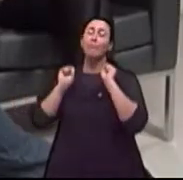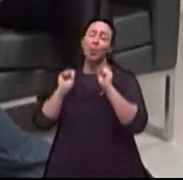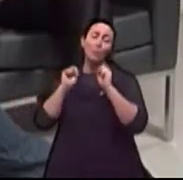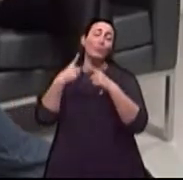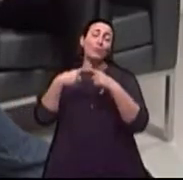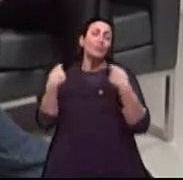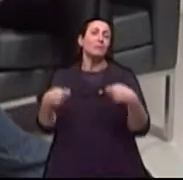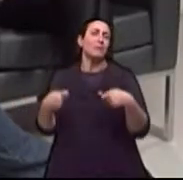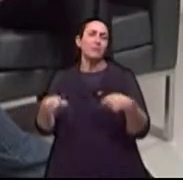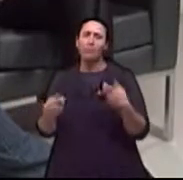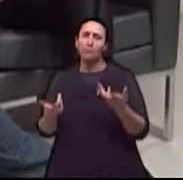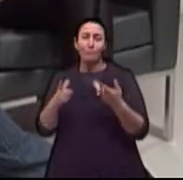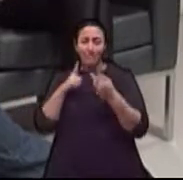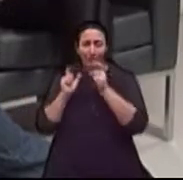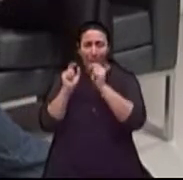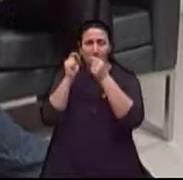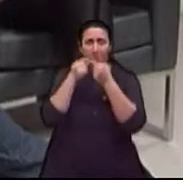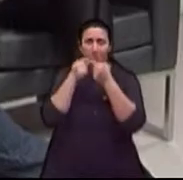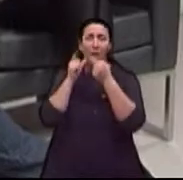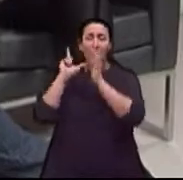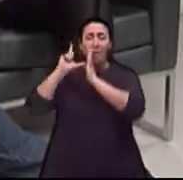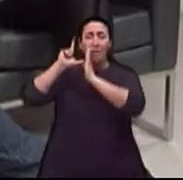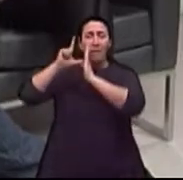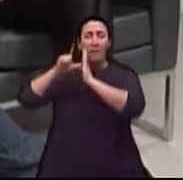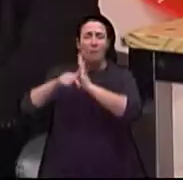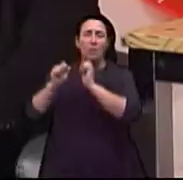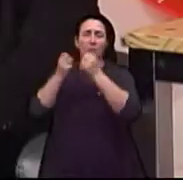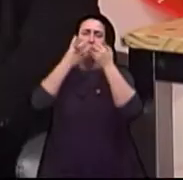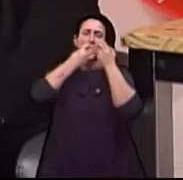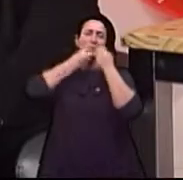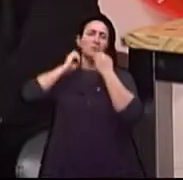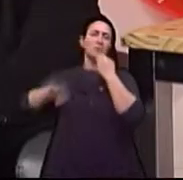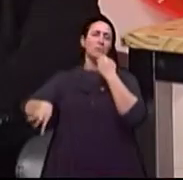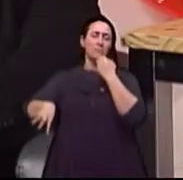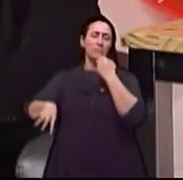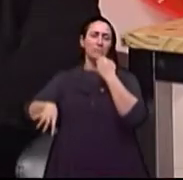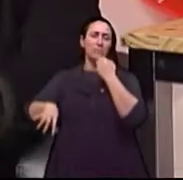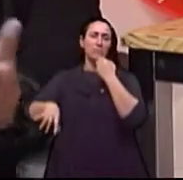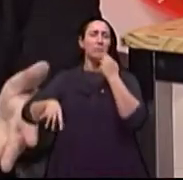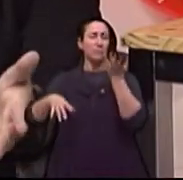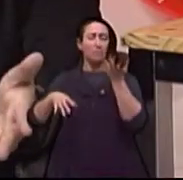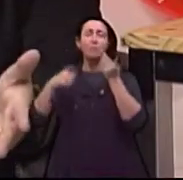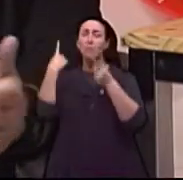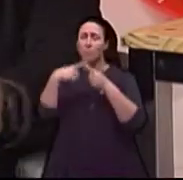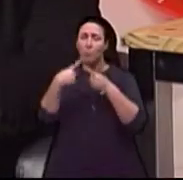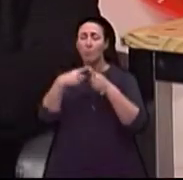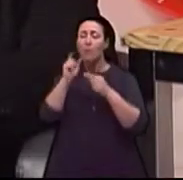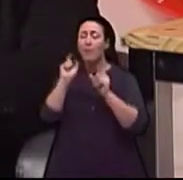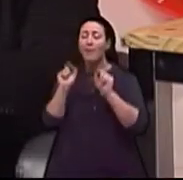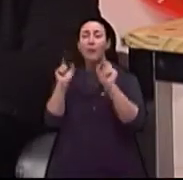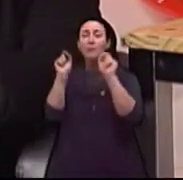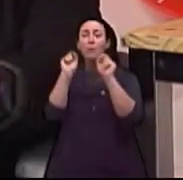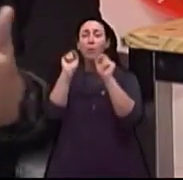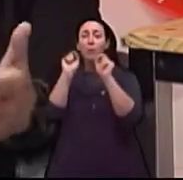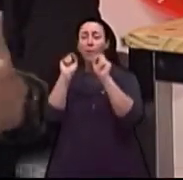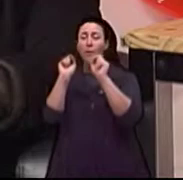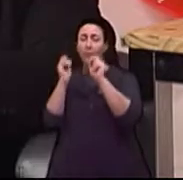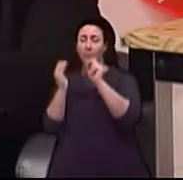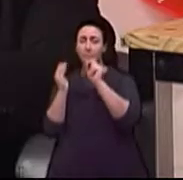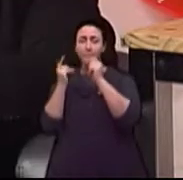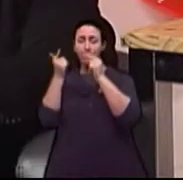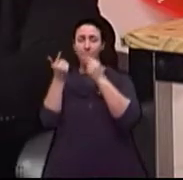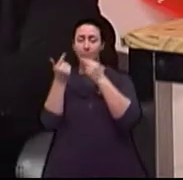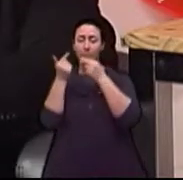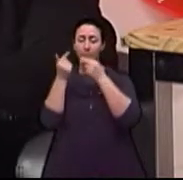tem que ser removido toda a parte que tá envolvida e uma característica do câncer é uma lesão invasiva de tecidos ele vai ele sai da superfície